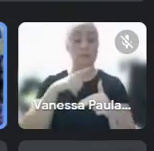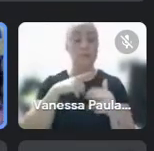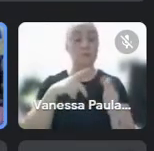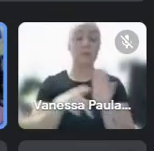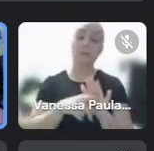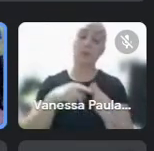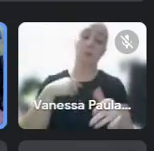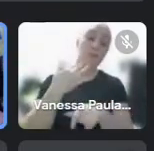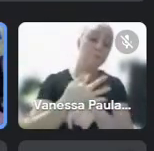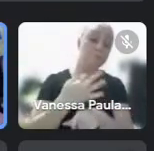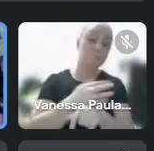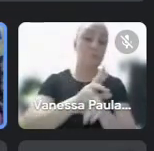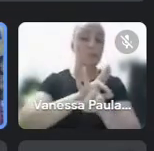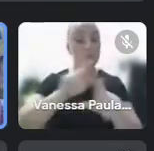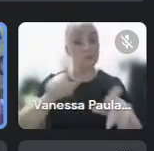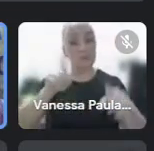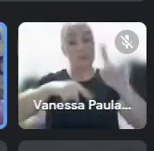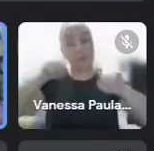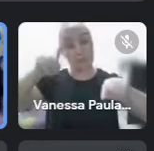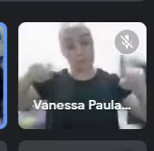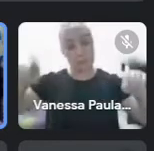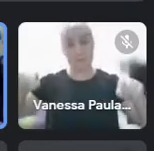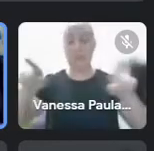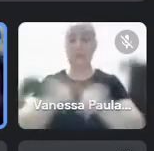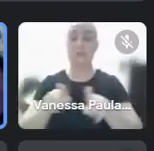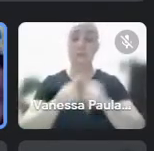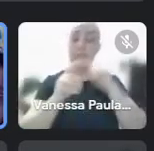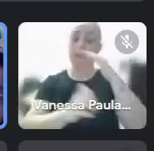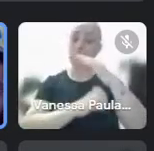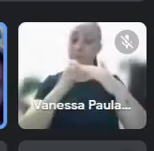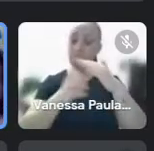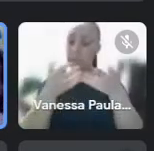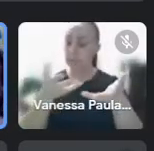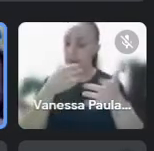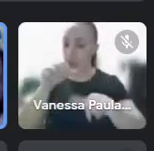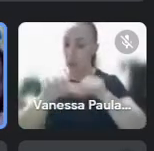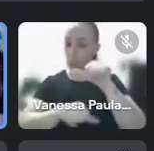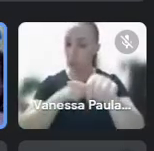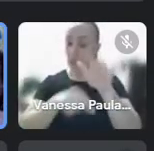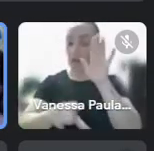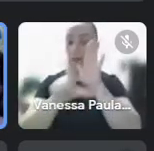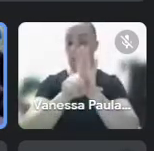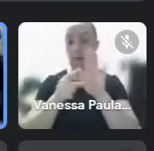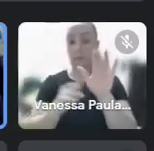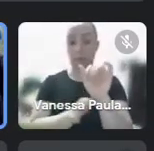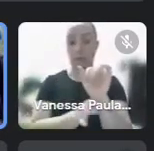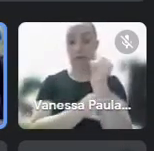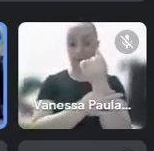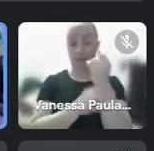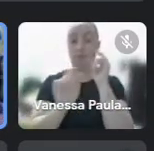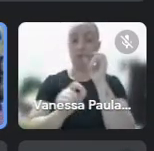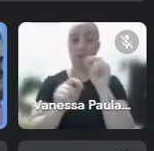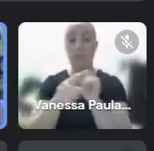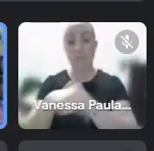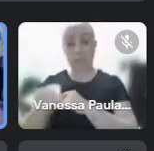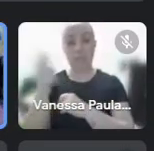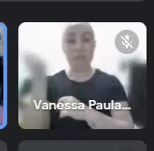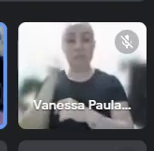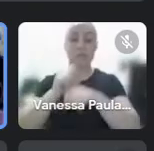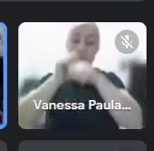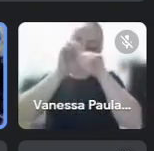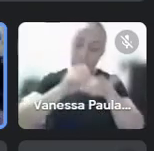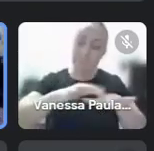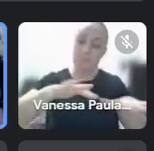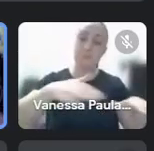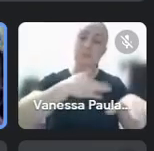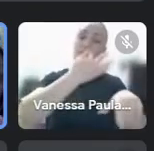é diferenciada para cada um. E as grandes corporações estão querendo mudar a lei para garantir que elas contaminem, continuem